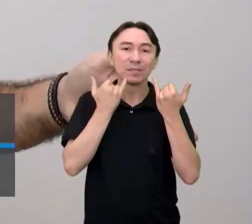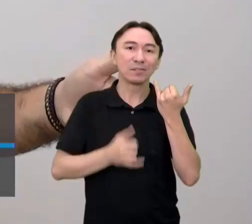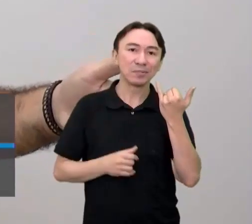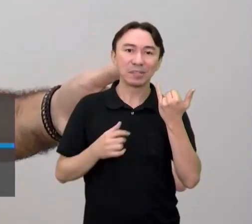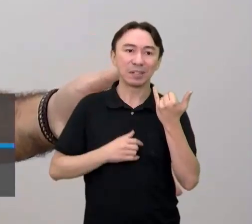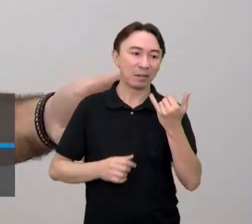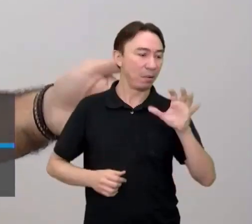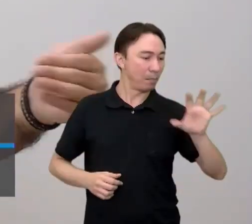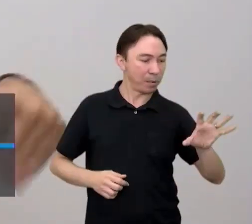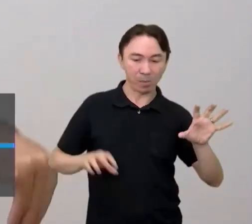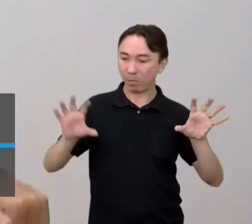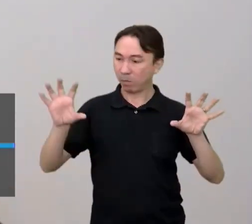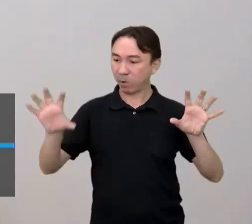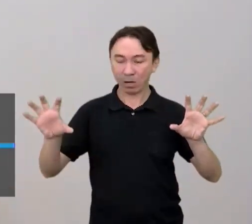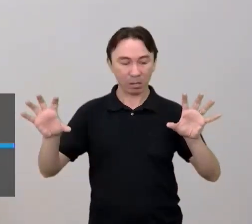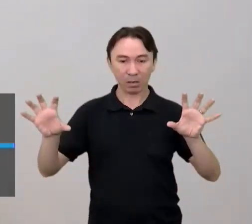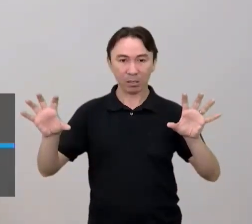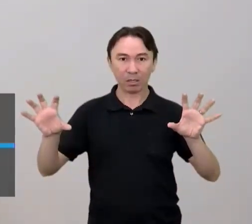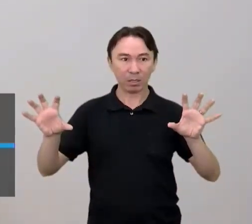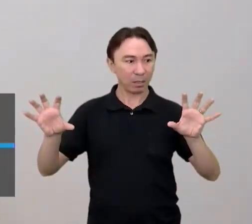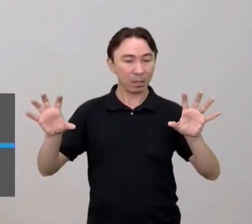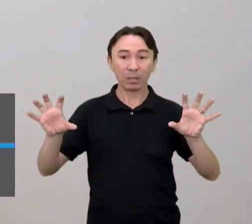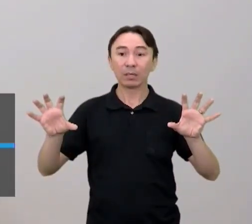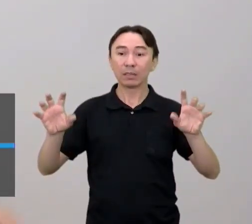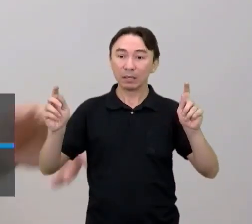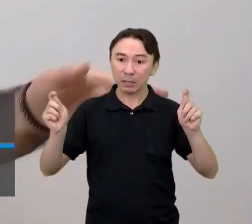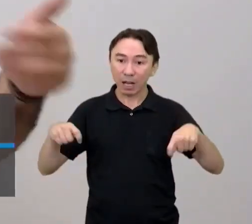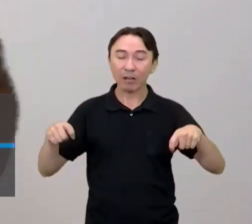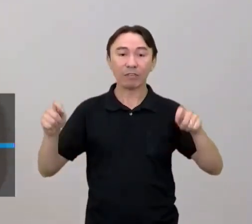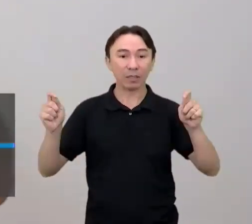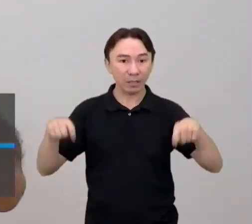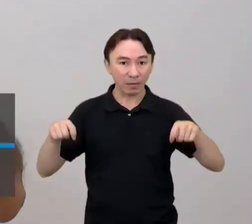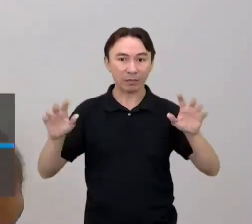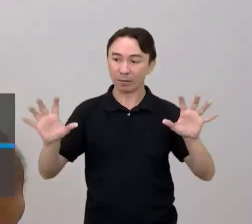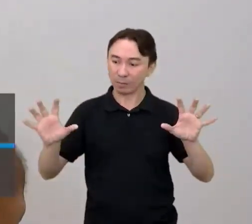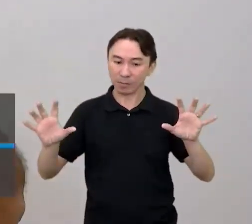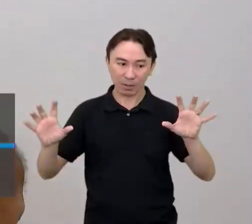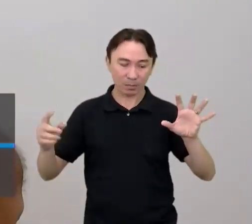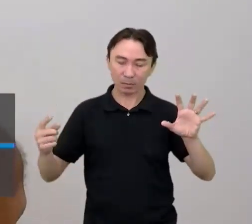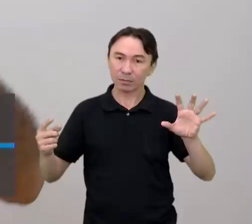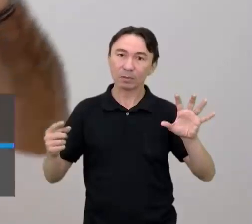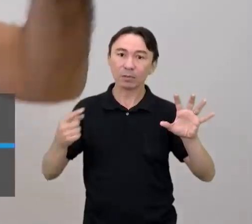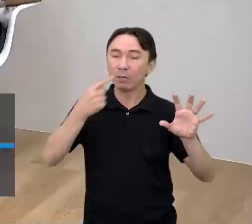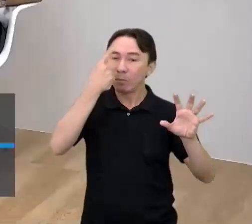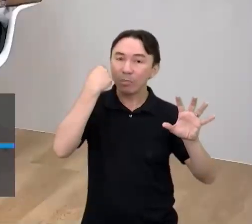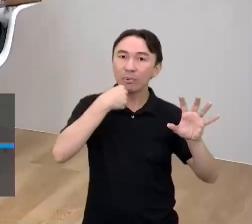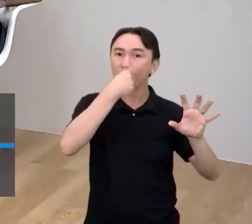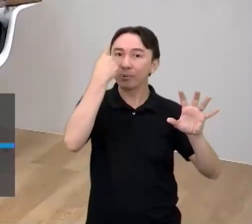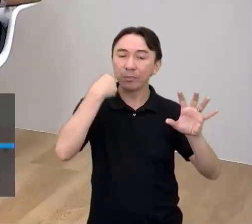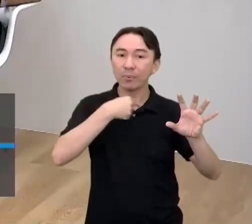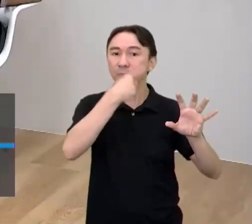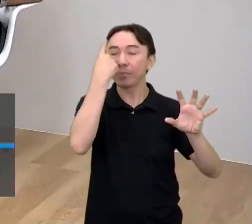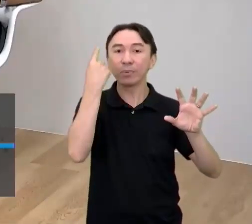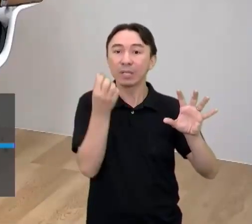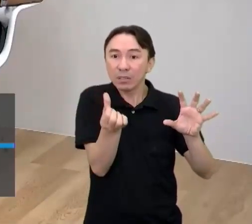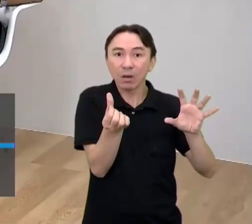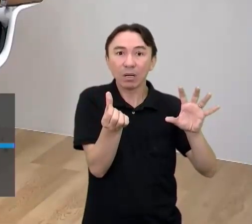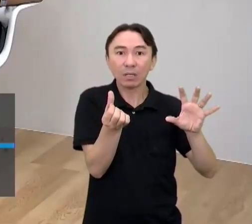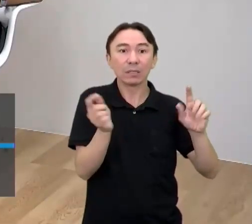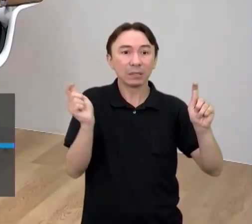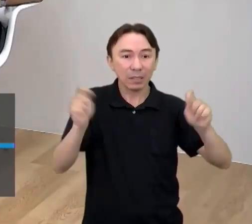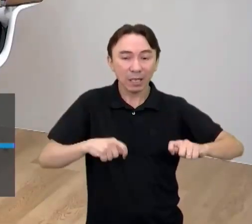meses. Sim. Caiu para 6 horas. 6 horas para nós é um absurdo de